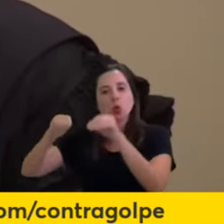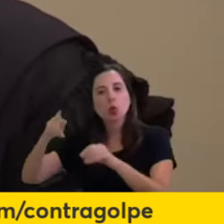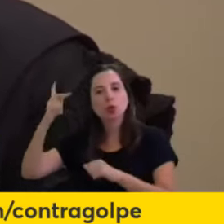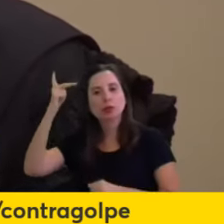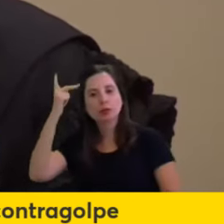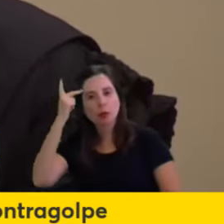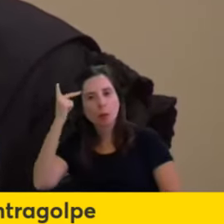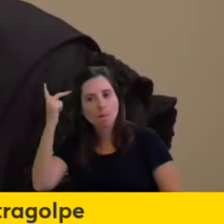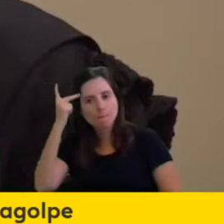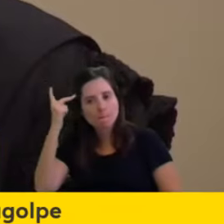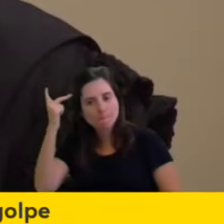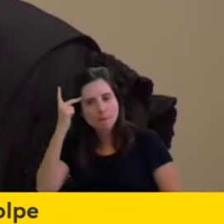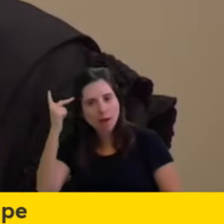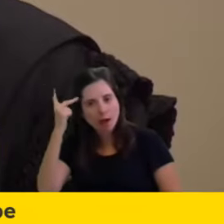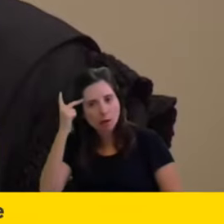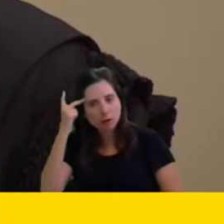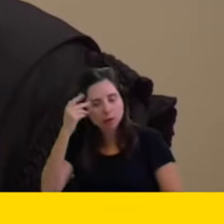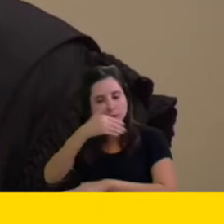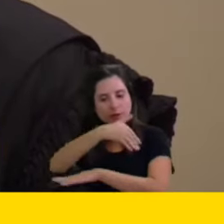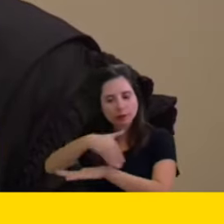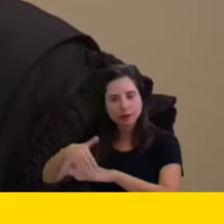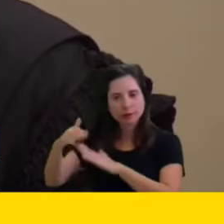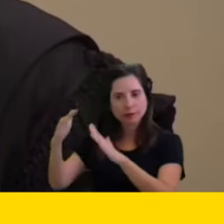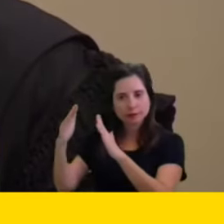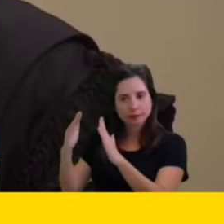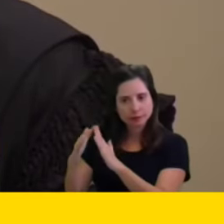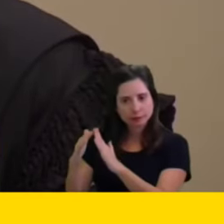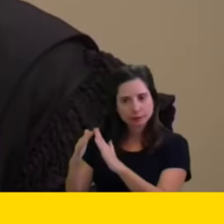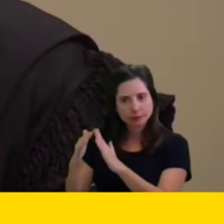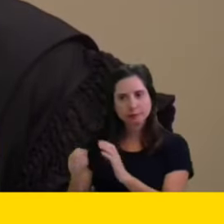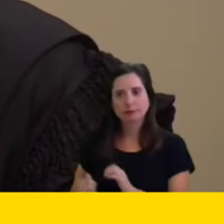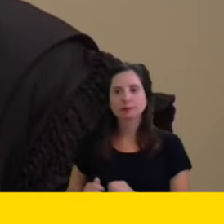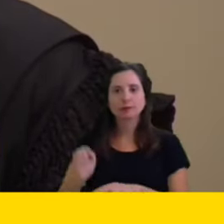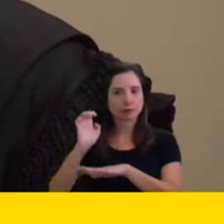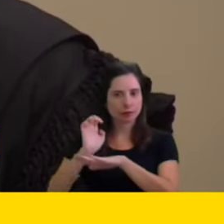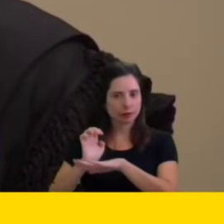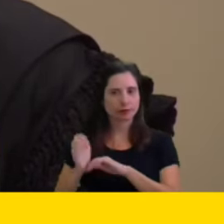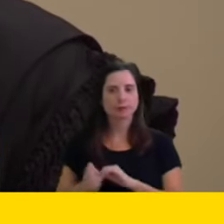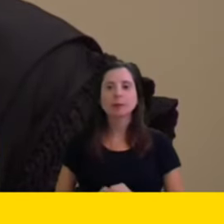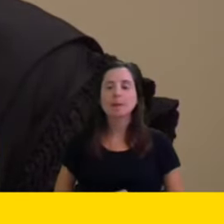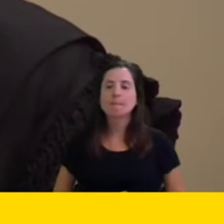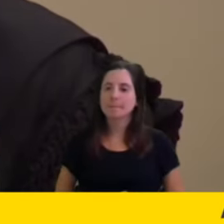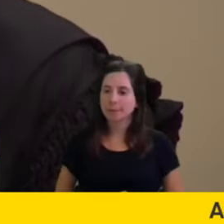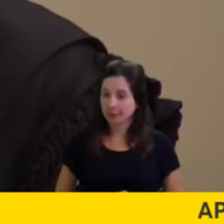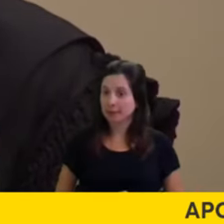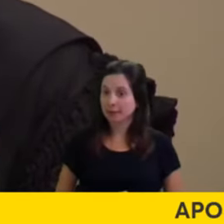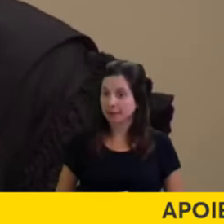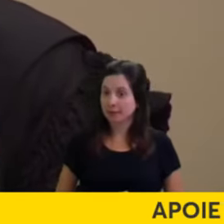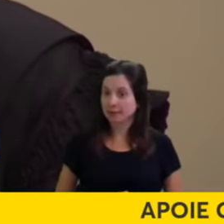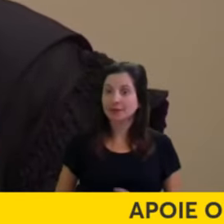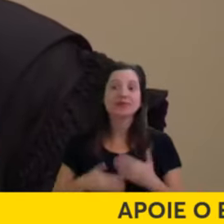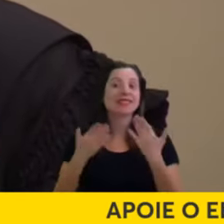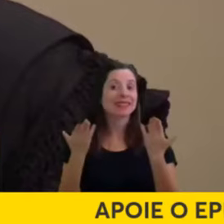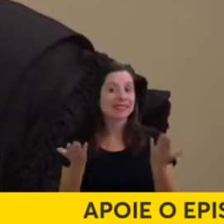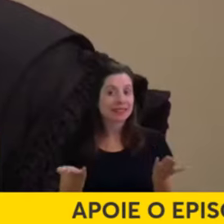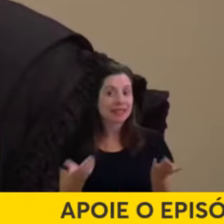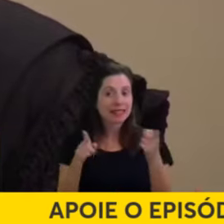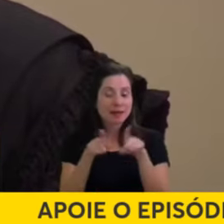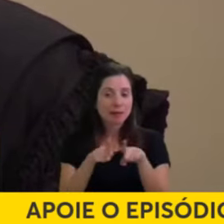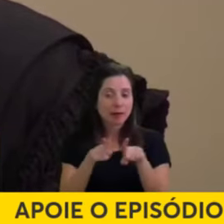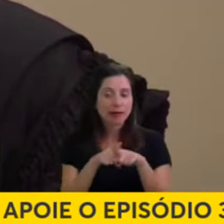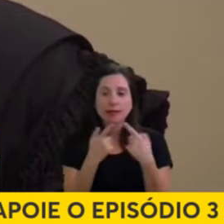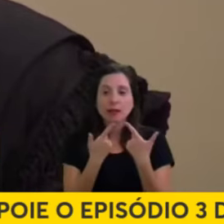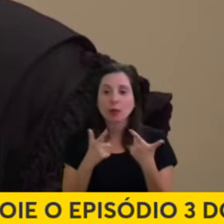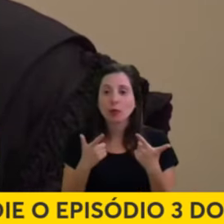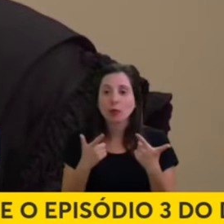no indeferimento do domicílio eleitoral naquele estado Além do mais aqui não houve doação pessoal do próprio